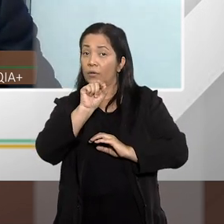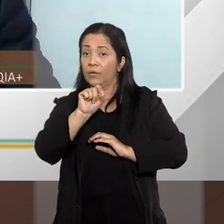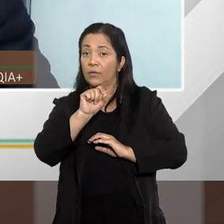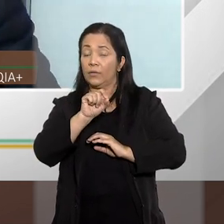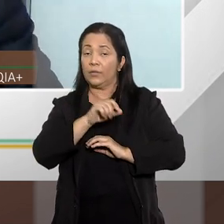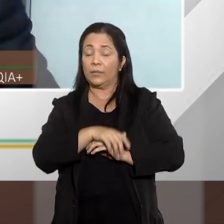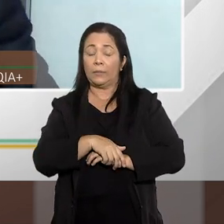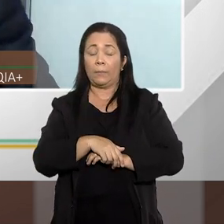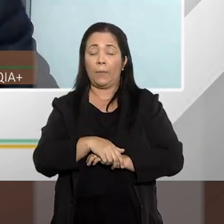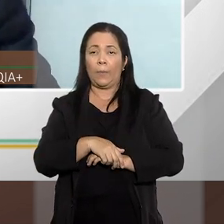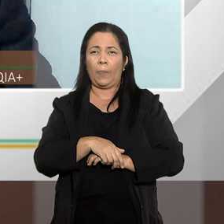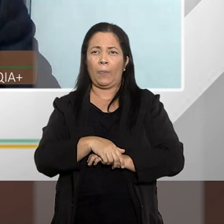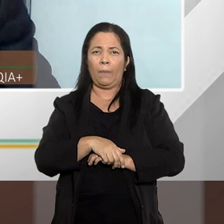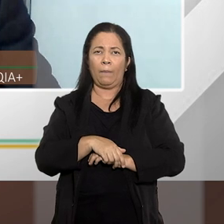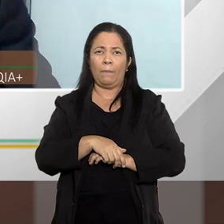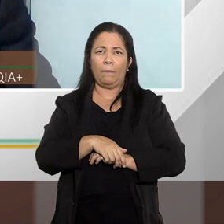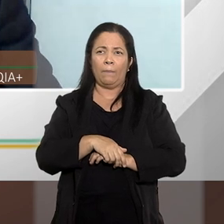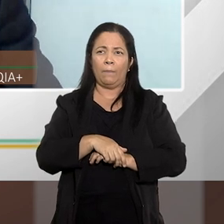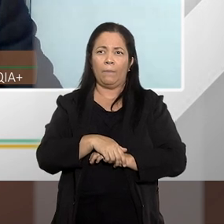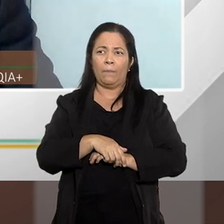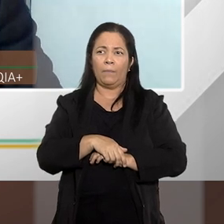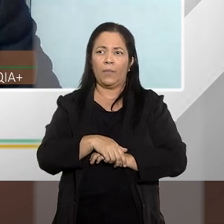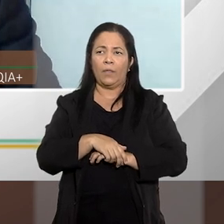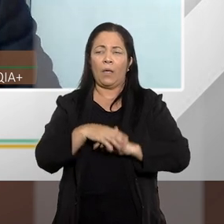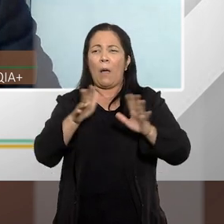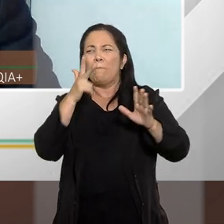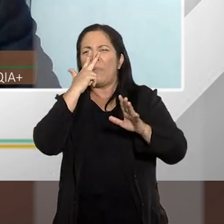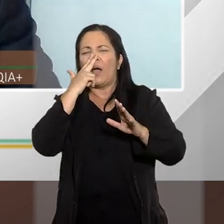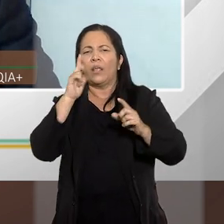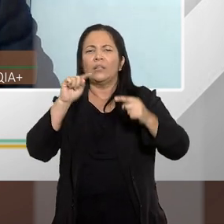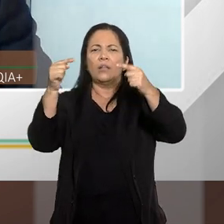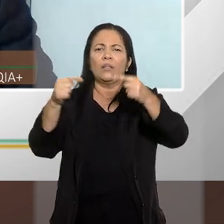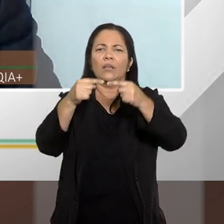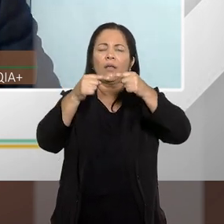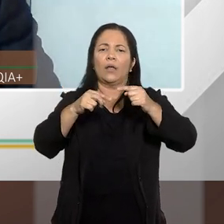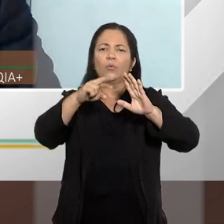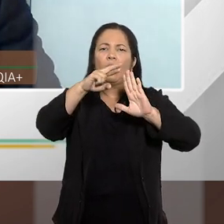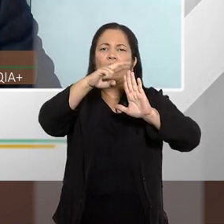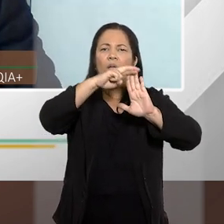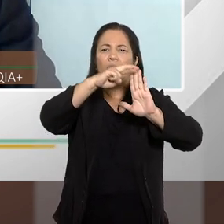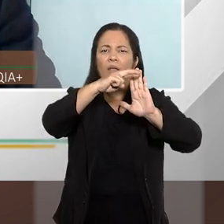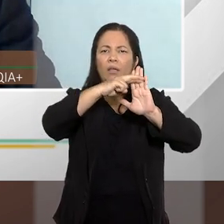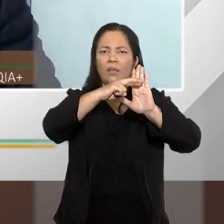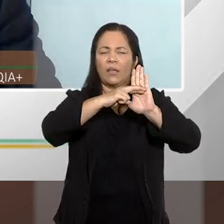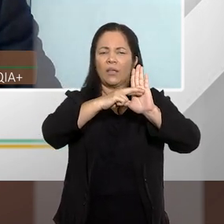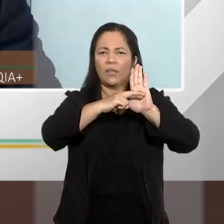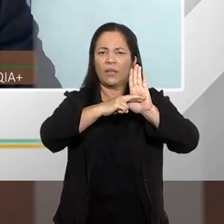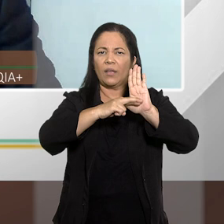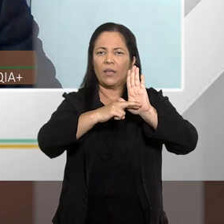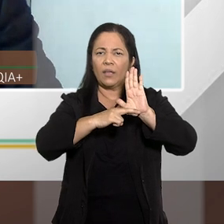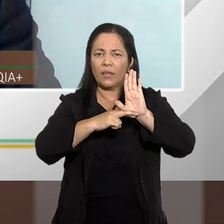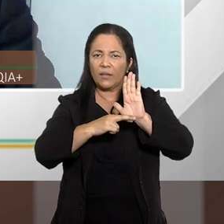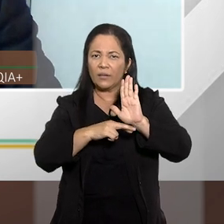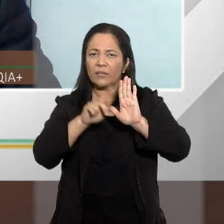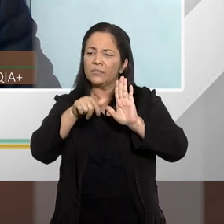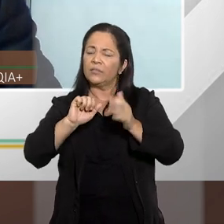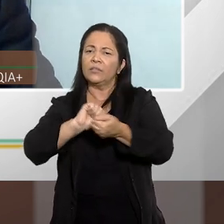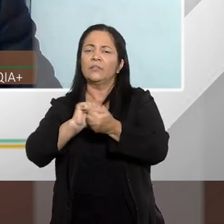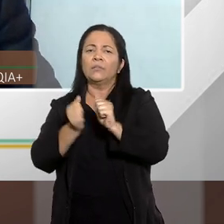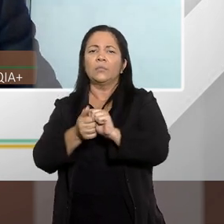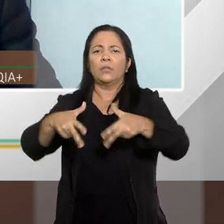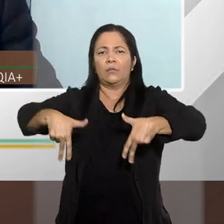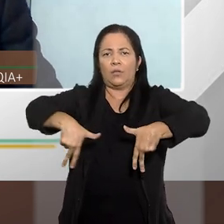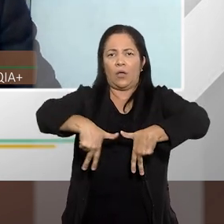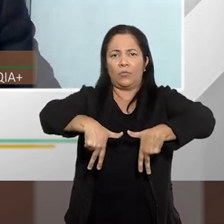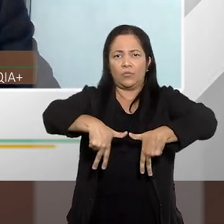ao lado, né? Algo que está conforme uma determinada norma, né? E que está adequado ali ao que foi, a um gênero que foi